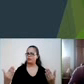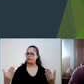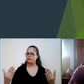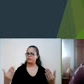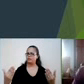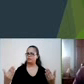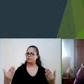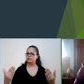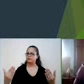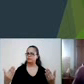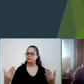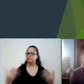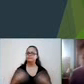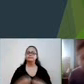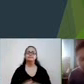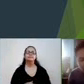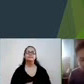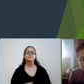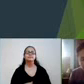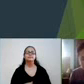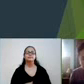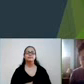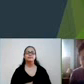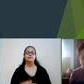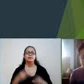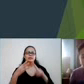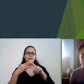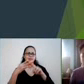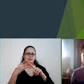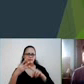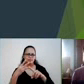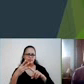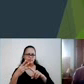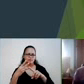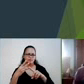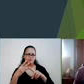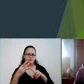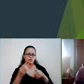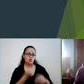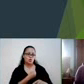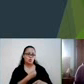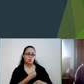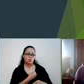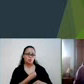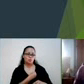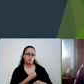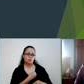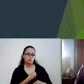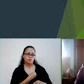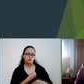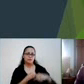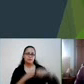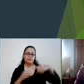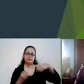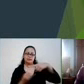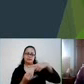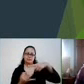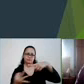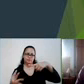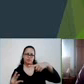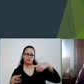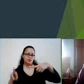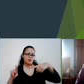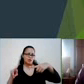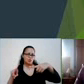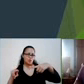essa aqui vai ser complicadinha, porque querem 3 números. Se o denominador é igual, uma dica, por exemplo,